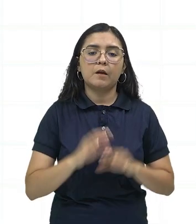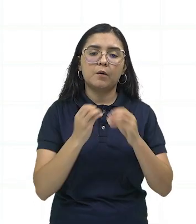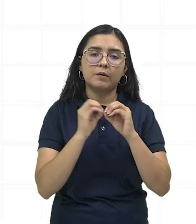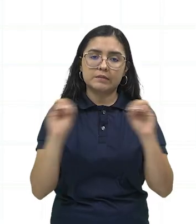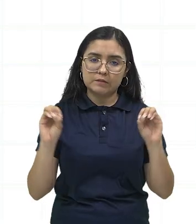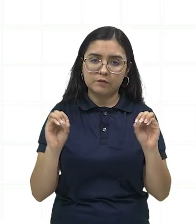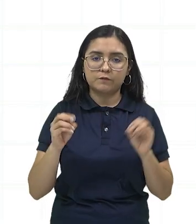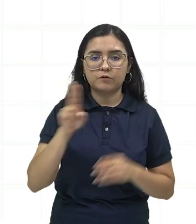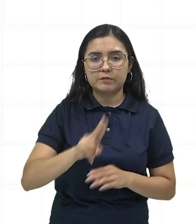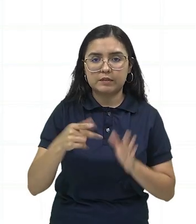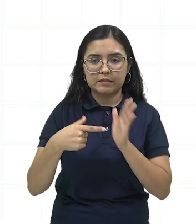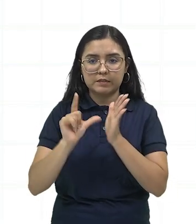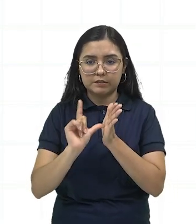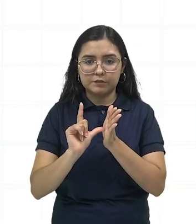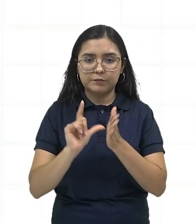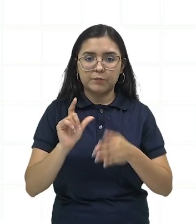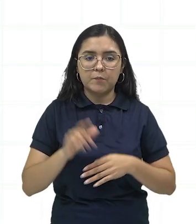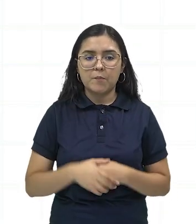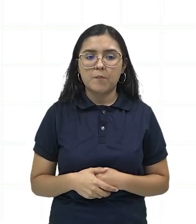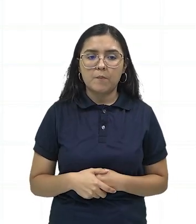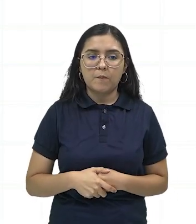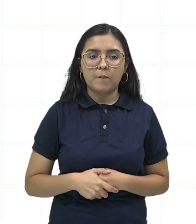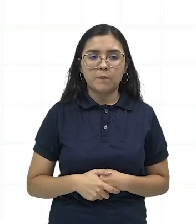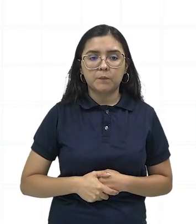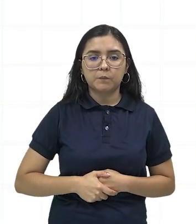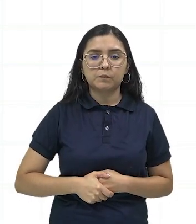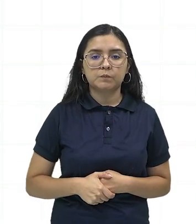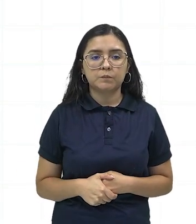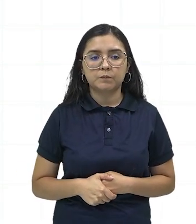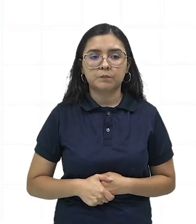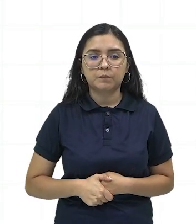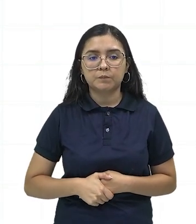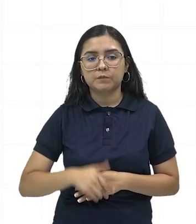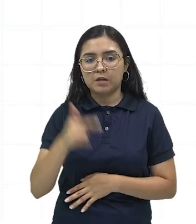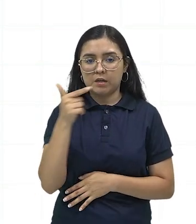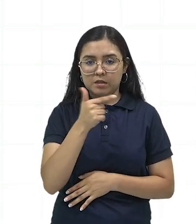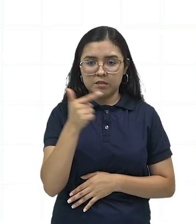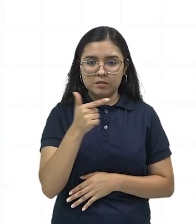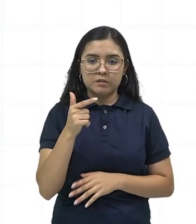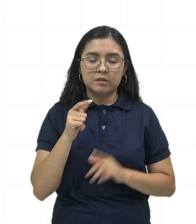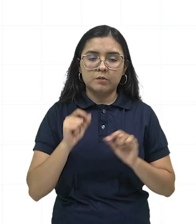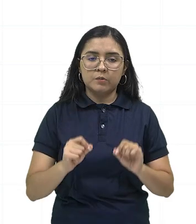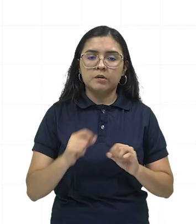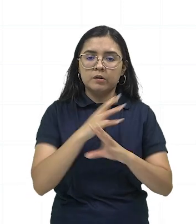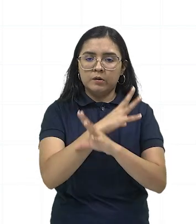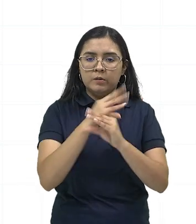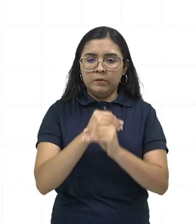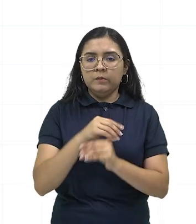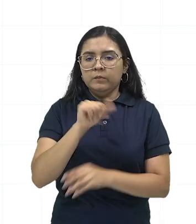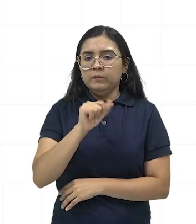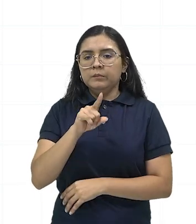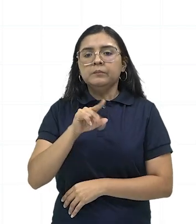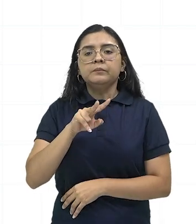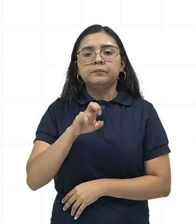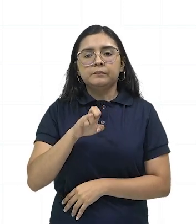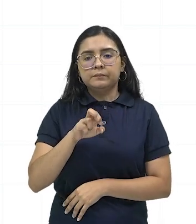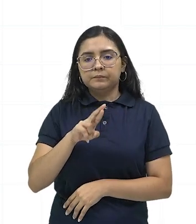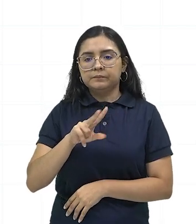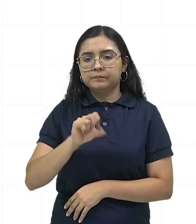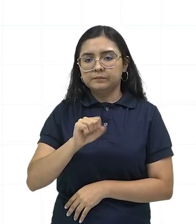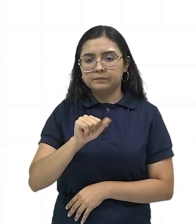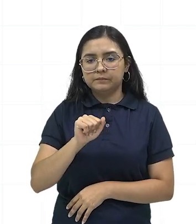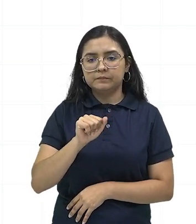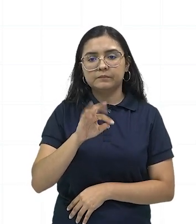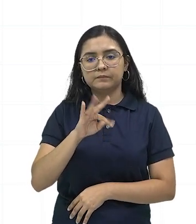utilizada anteriormente. A minha segunda conjunção, a coordenativa adversativa, que vai